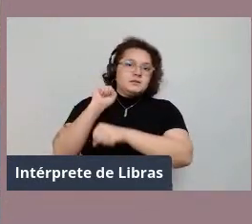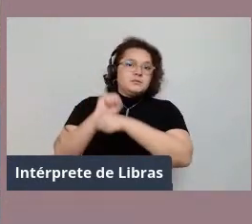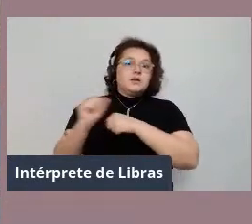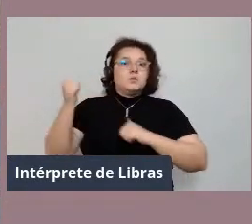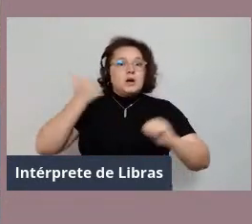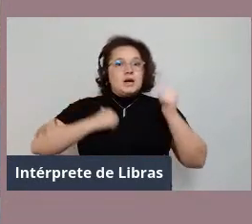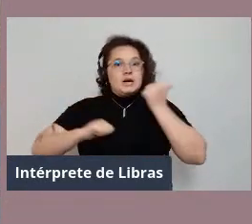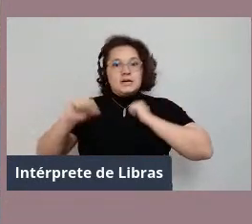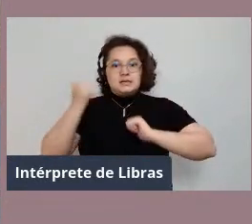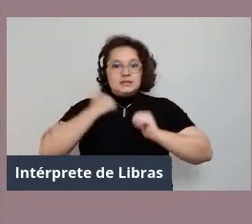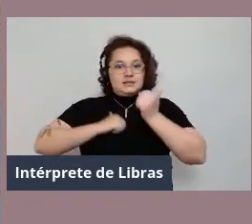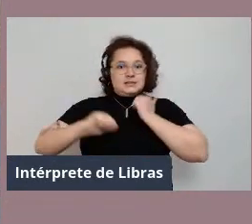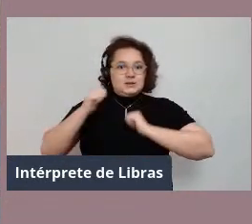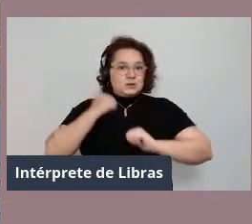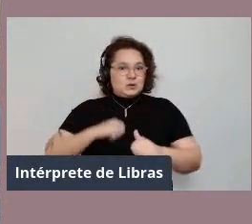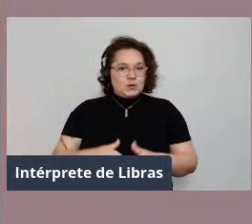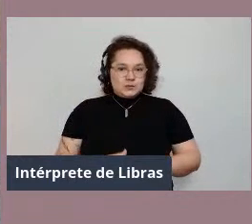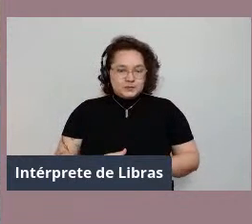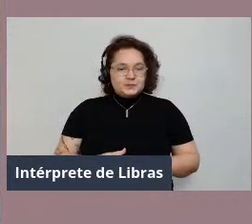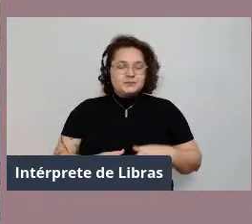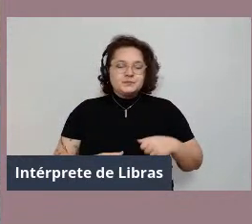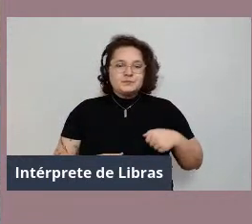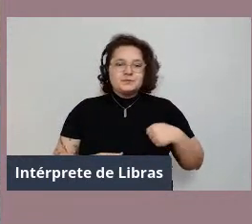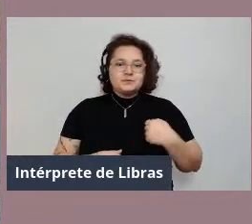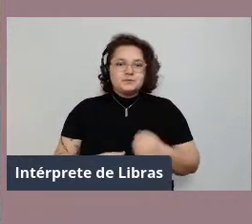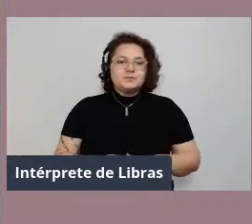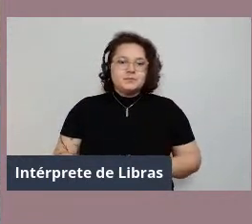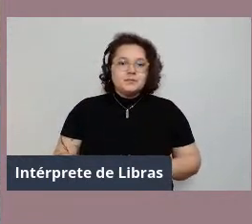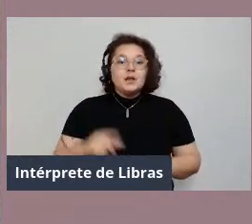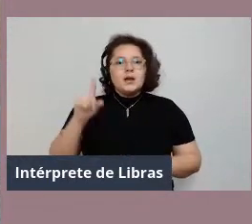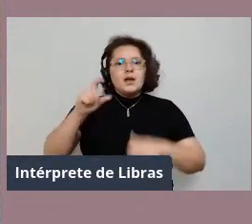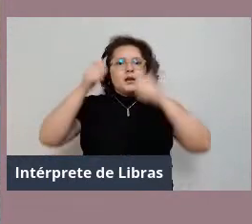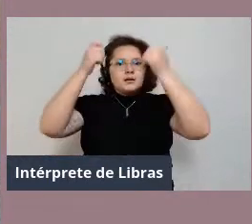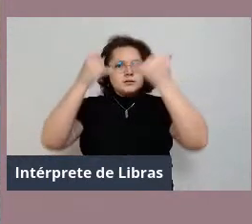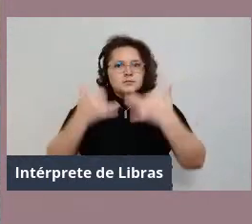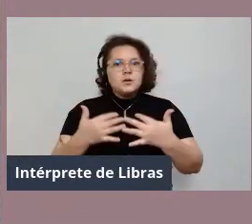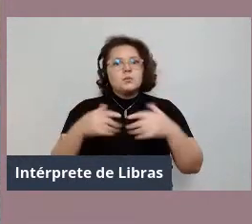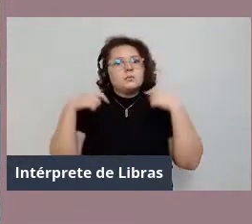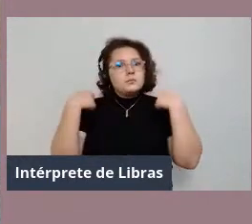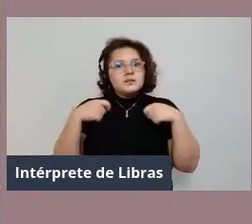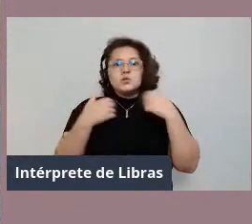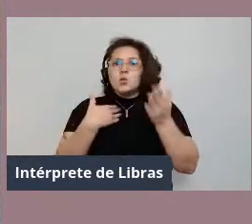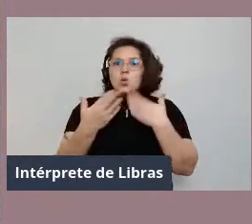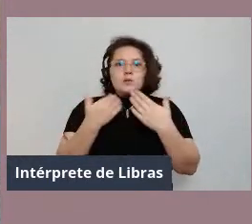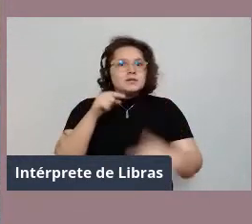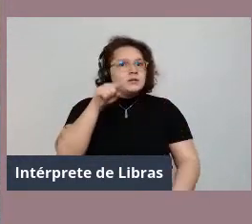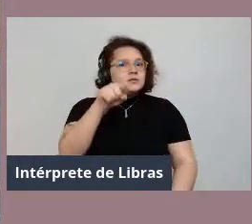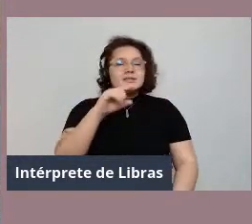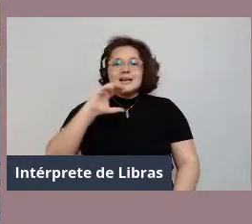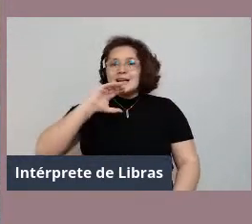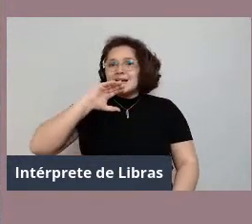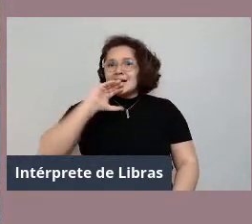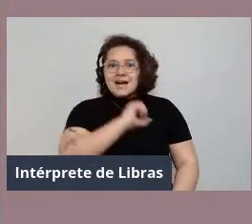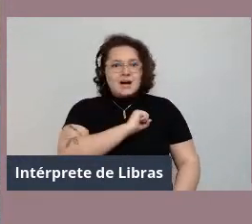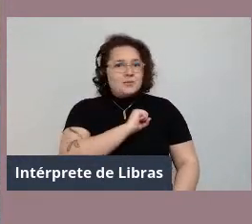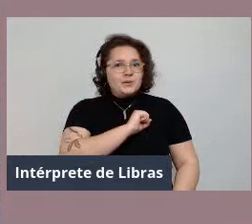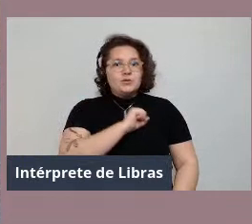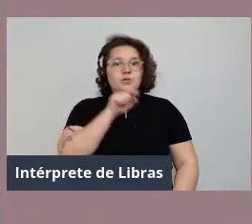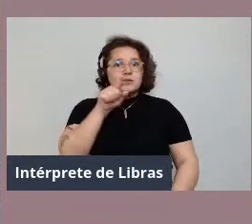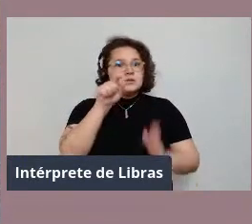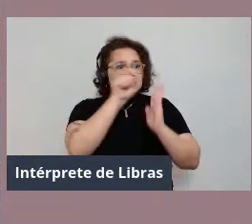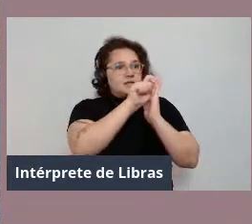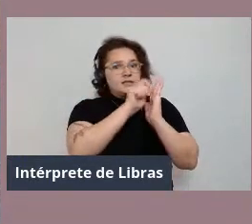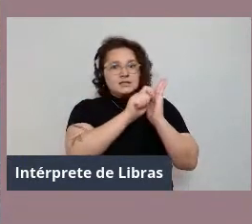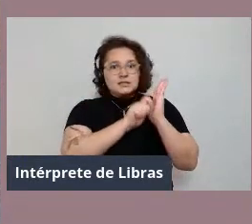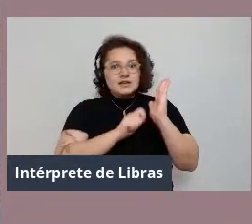na expectativa daquele som. Explicou que precisava falar comigo imediatamente sobre alguma coisa que eu tinha escrito